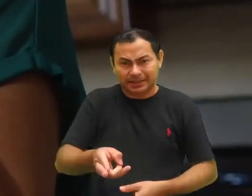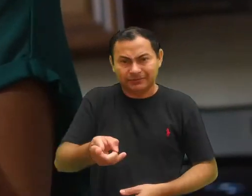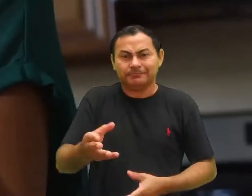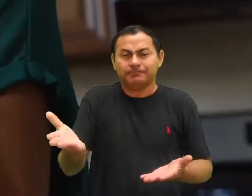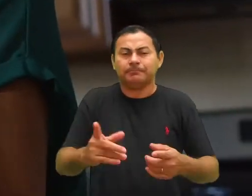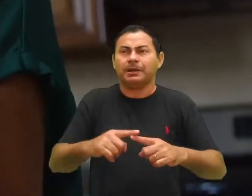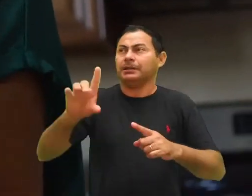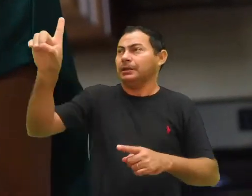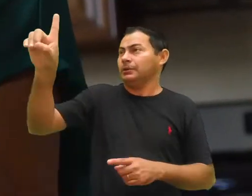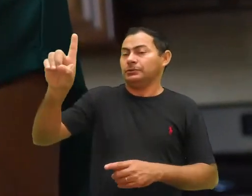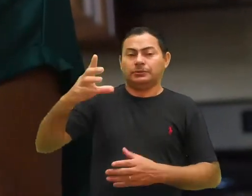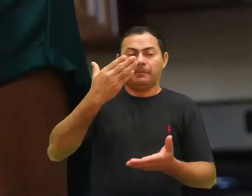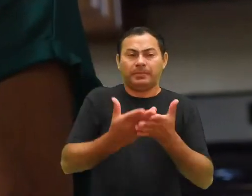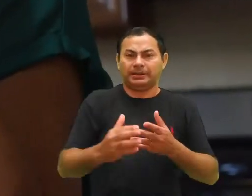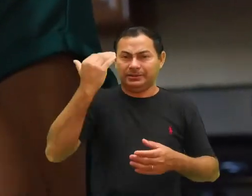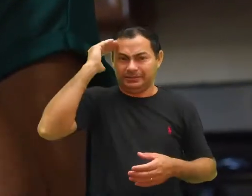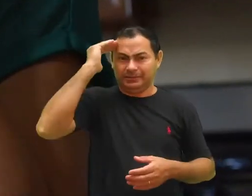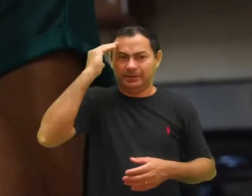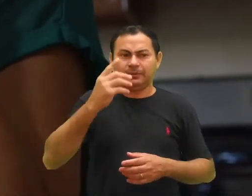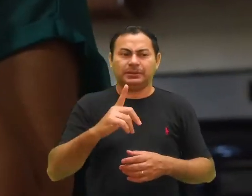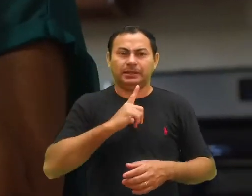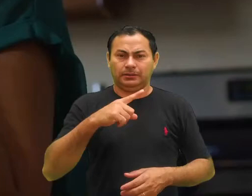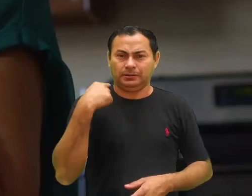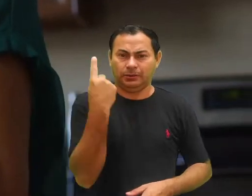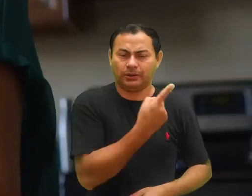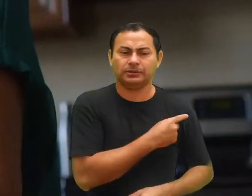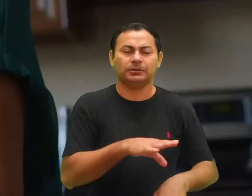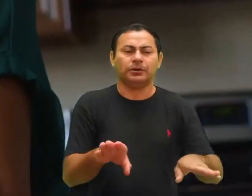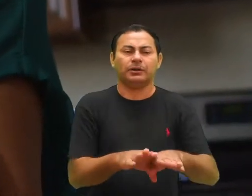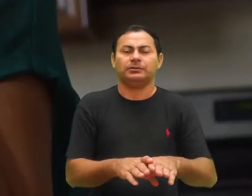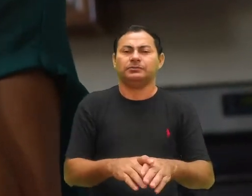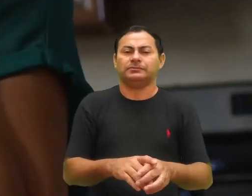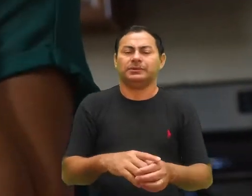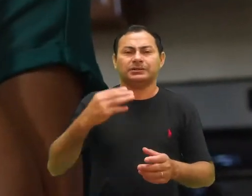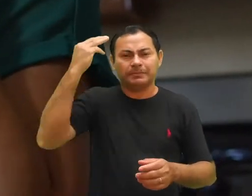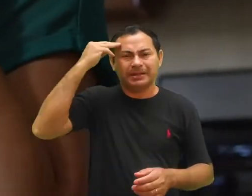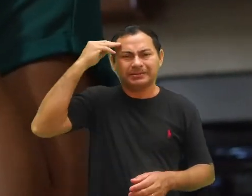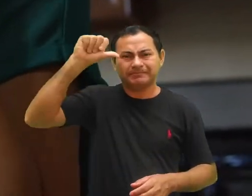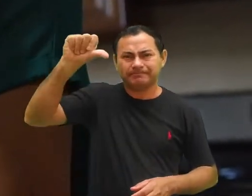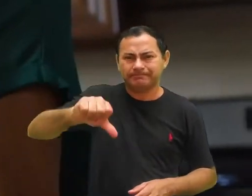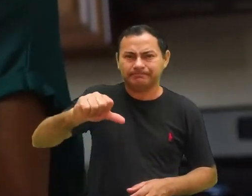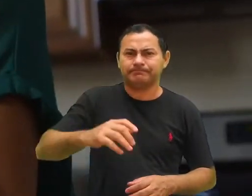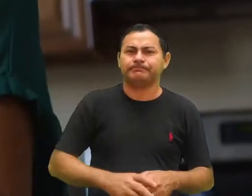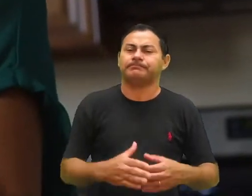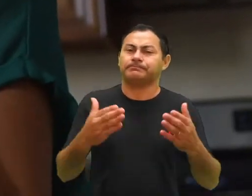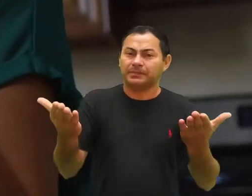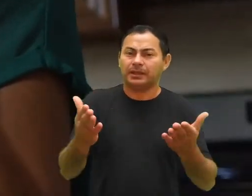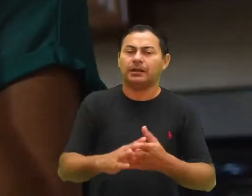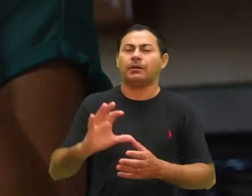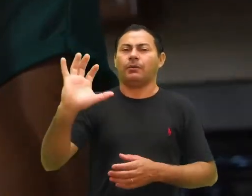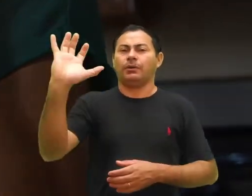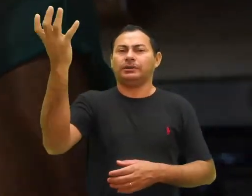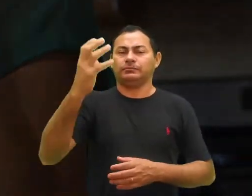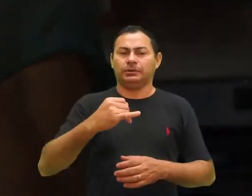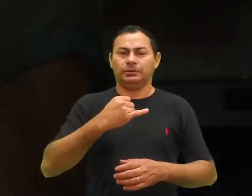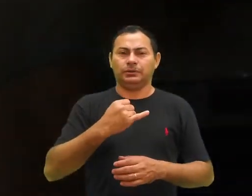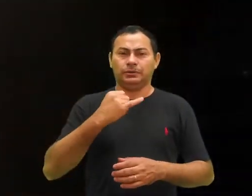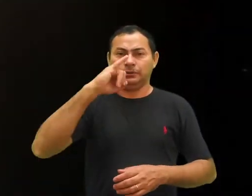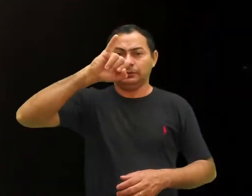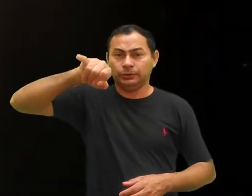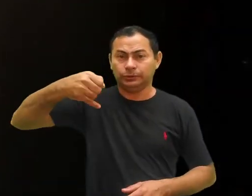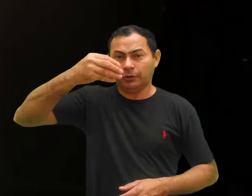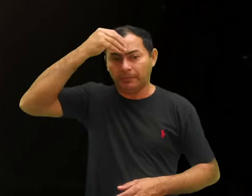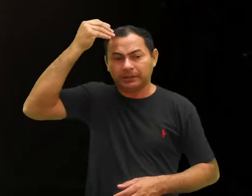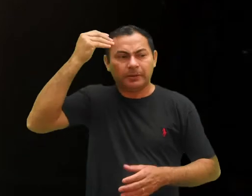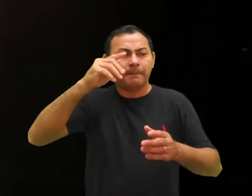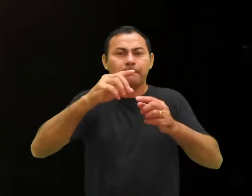nossa perspectiva. Mas Deus não perde a visão que tem para nós só porque nossa mente não está funcionando muito bem. Era isso que estava acontecendo